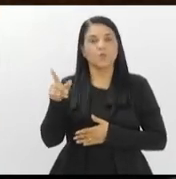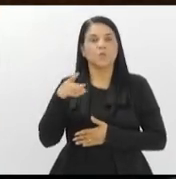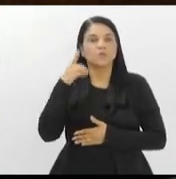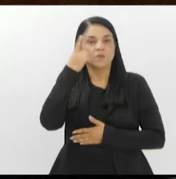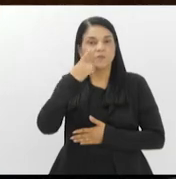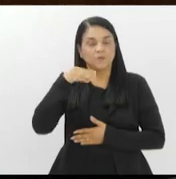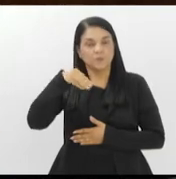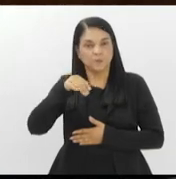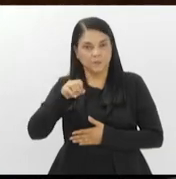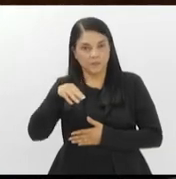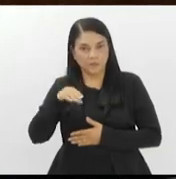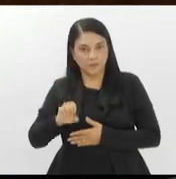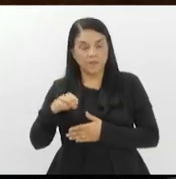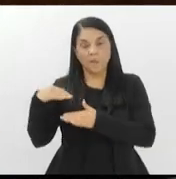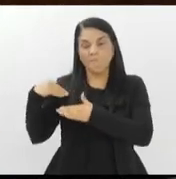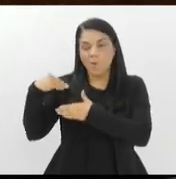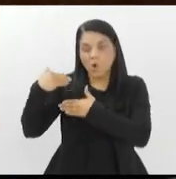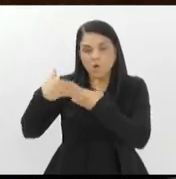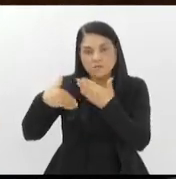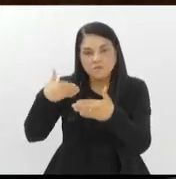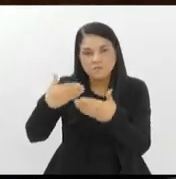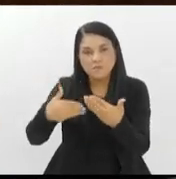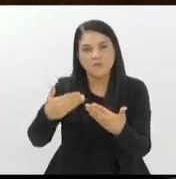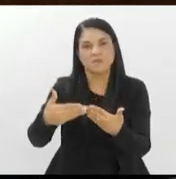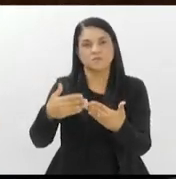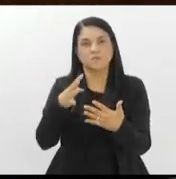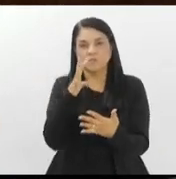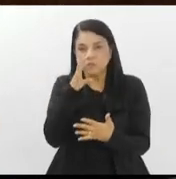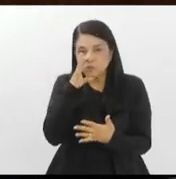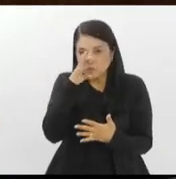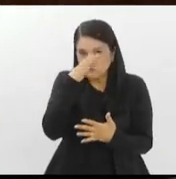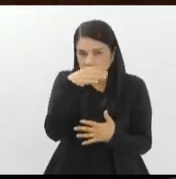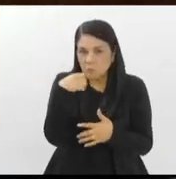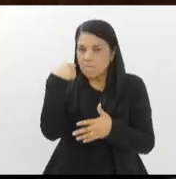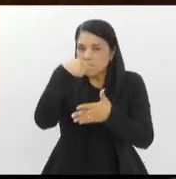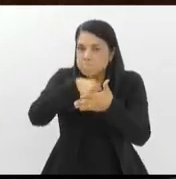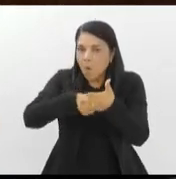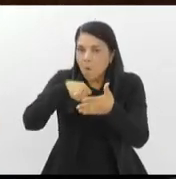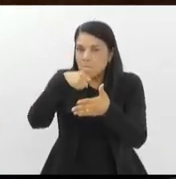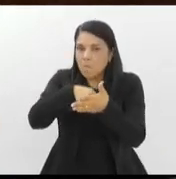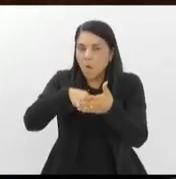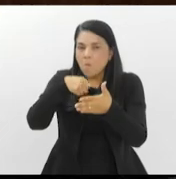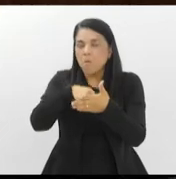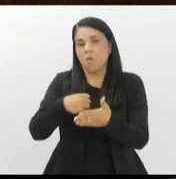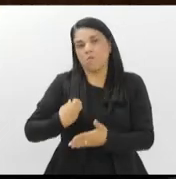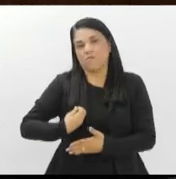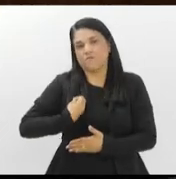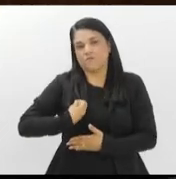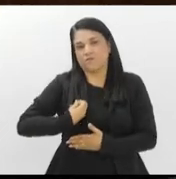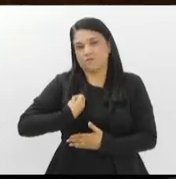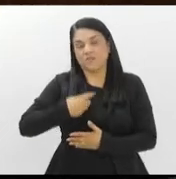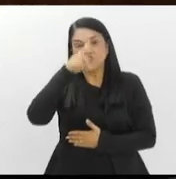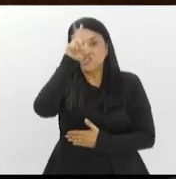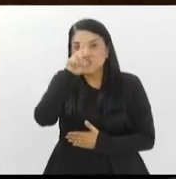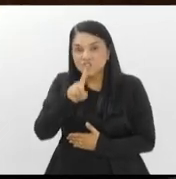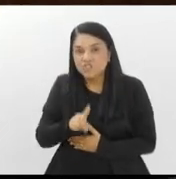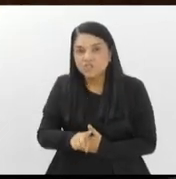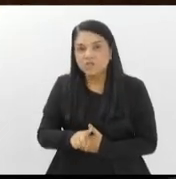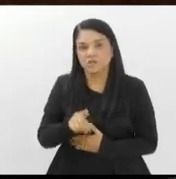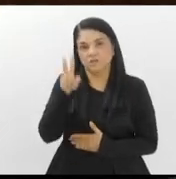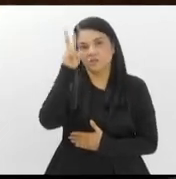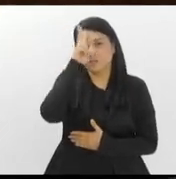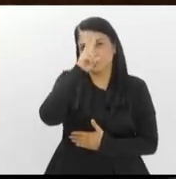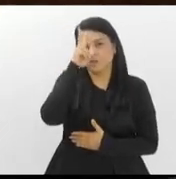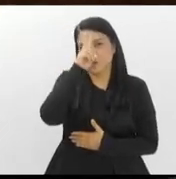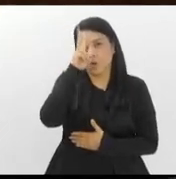um processo de muita resistência para a sobrevivência de um direito histórico que esse povo tem,